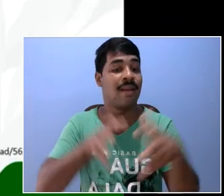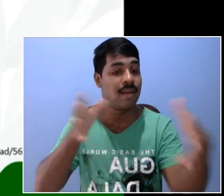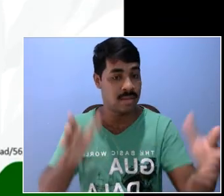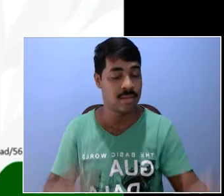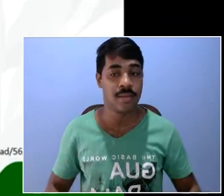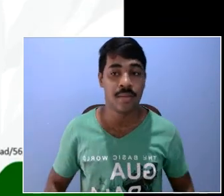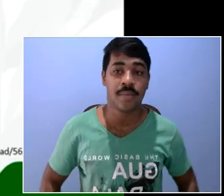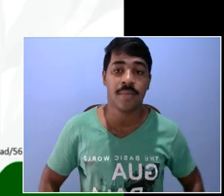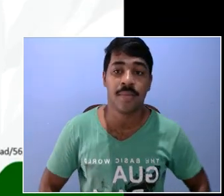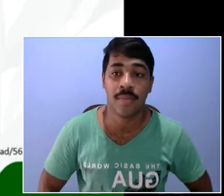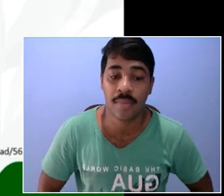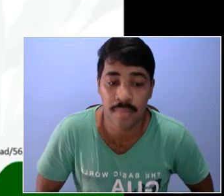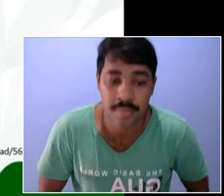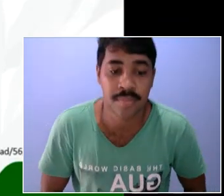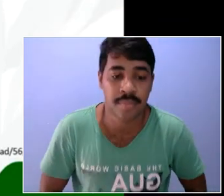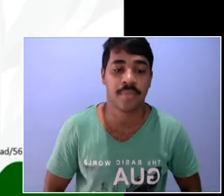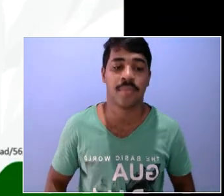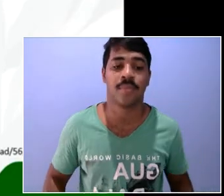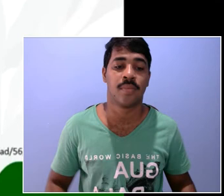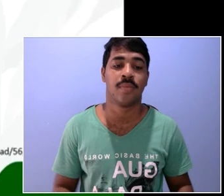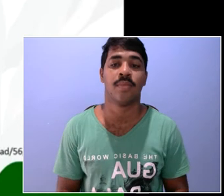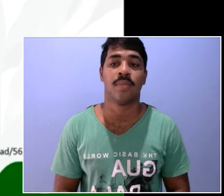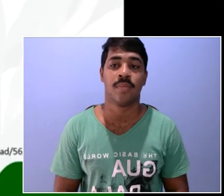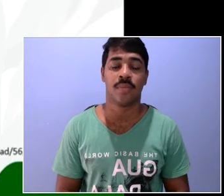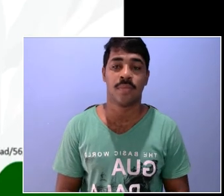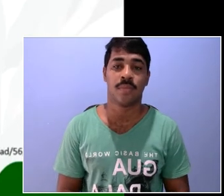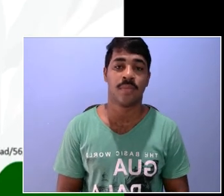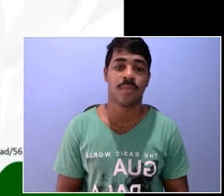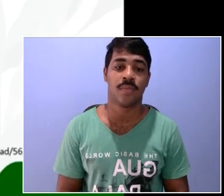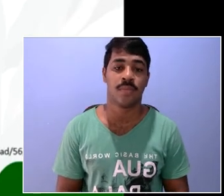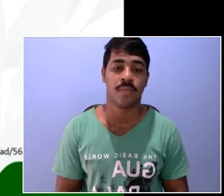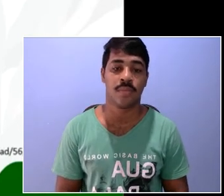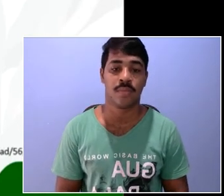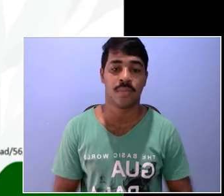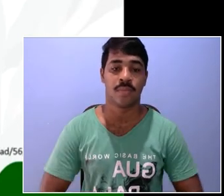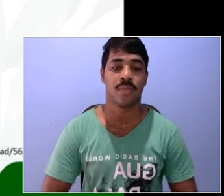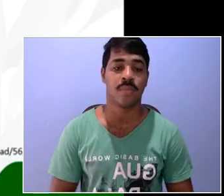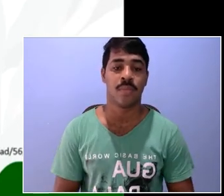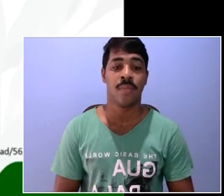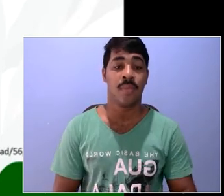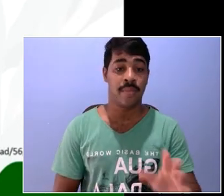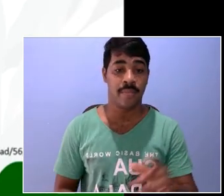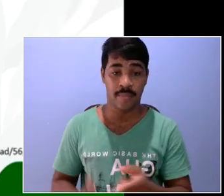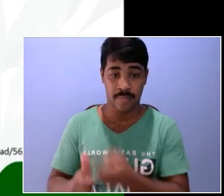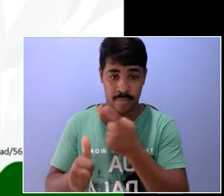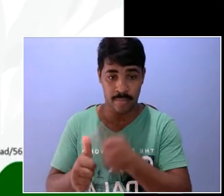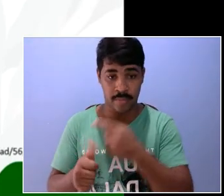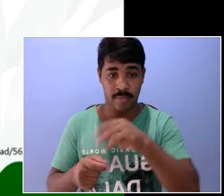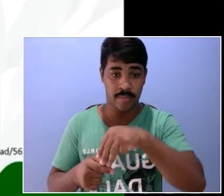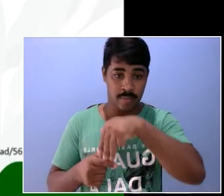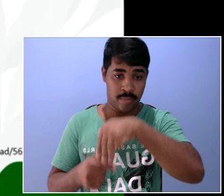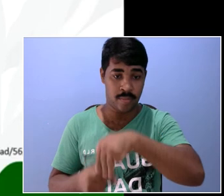lei basicamente é isso, tá? Muita gente acha que a primeira lei está referindo diretamente à massa. Não. Lembre-se que a massa é uma propriedade